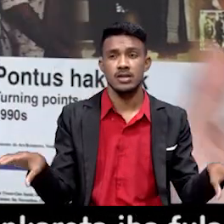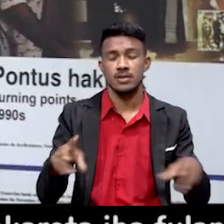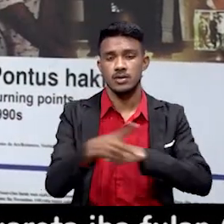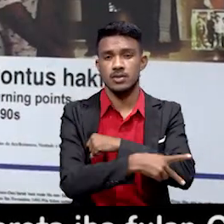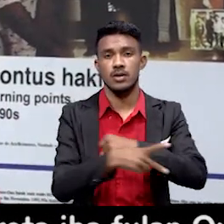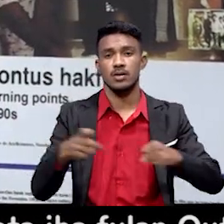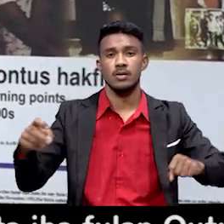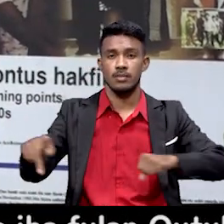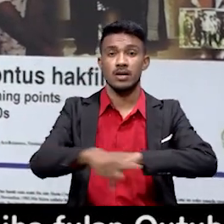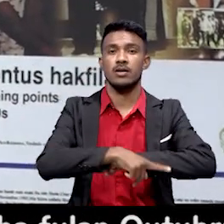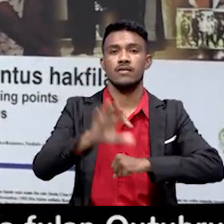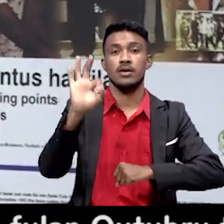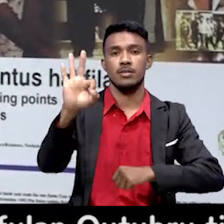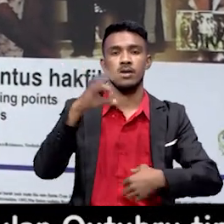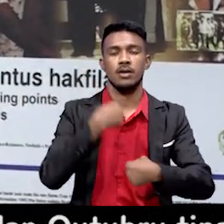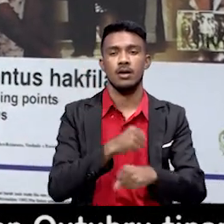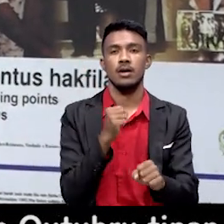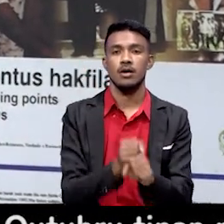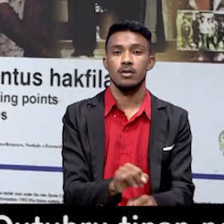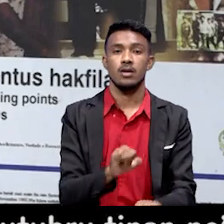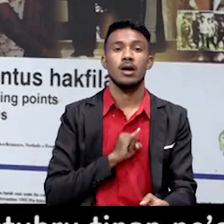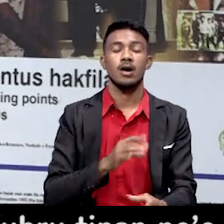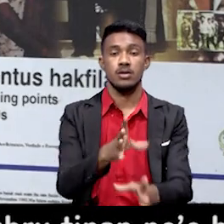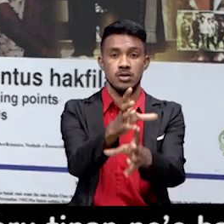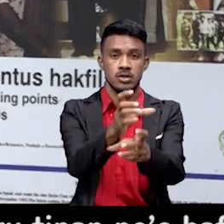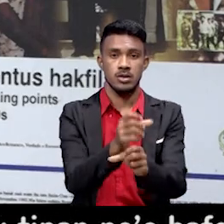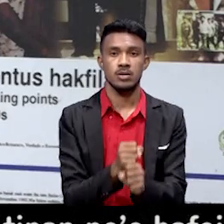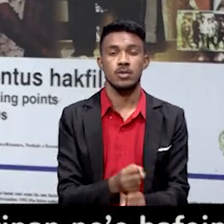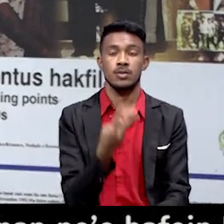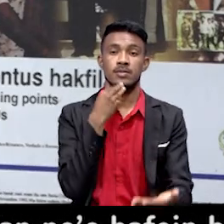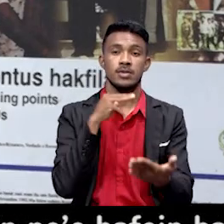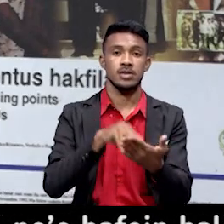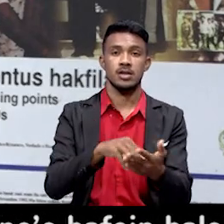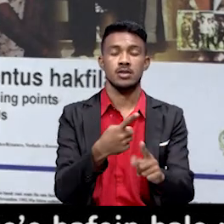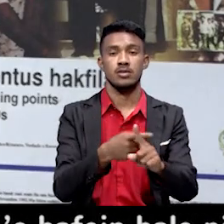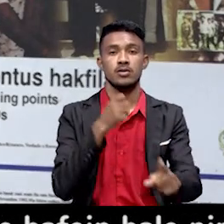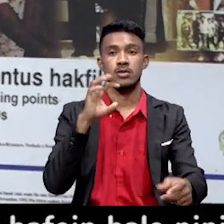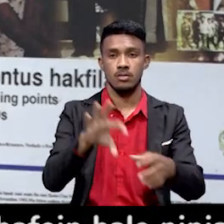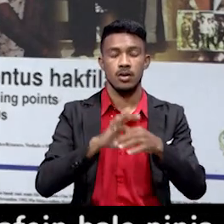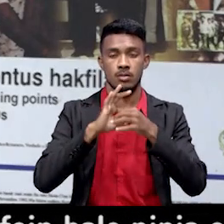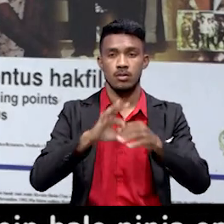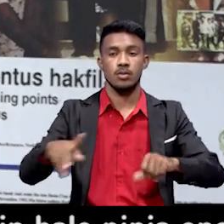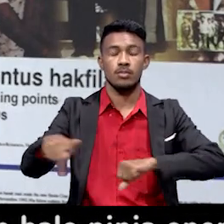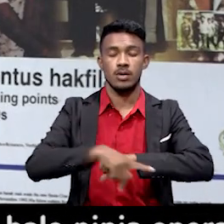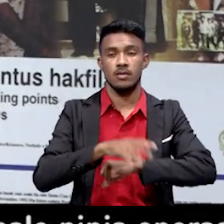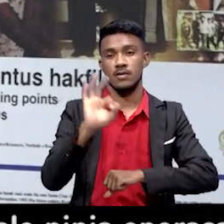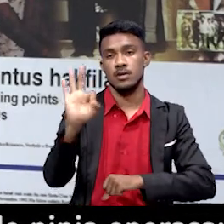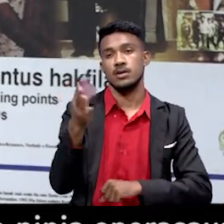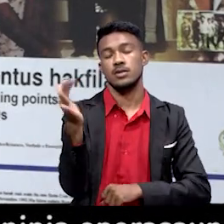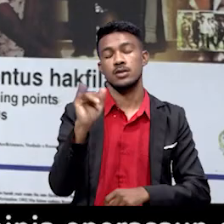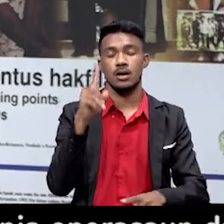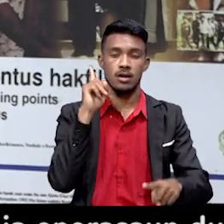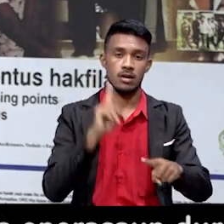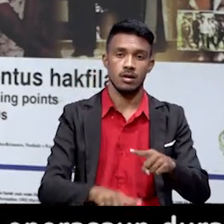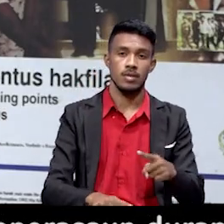Fred Lima Carlo e ao Simo mensagens e elementos para a linceira, para a bela